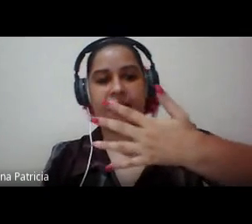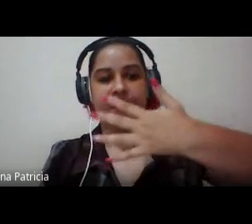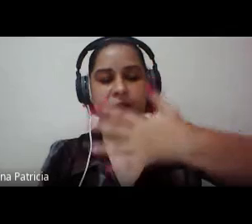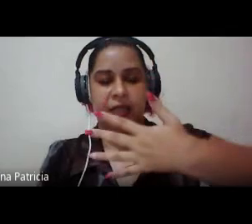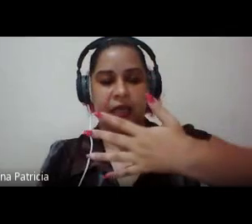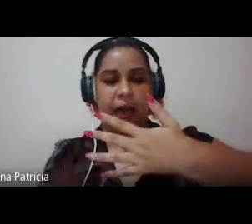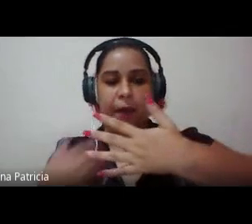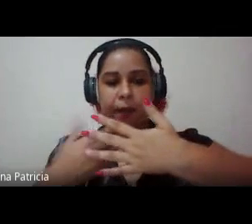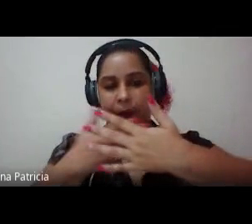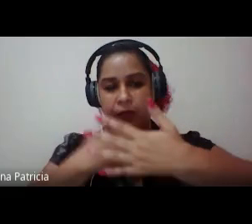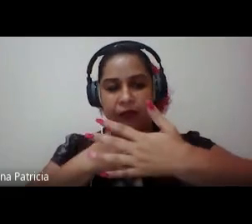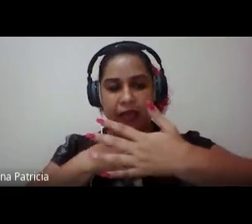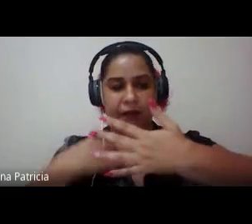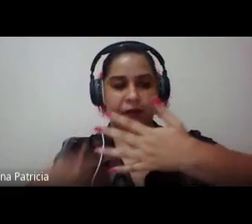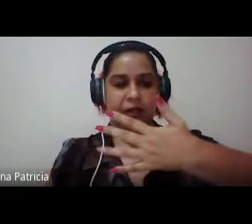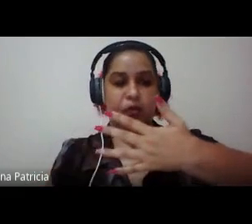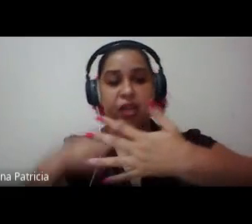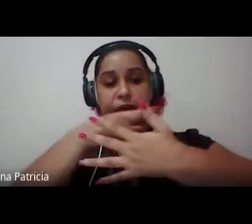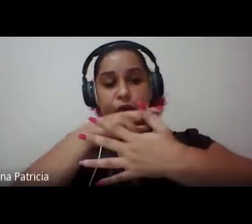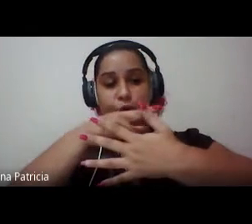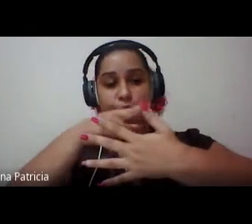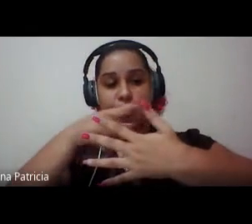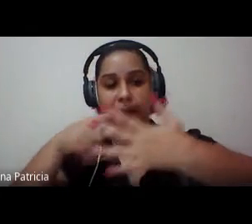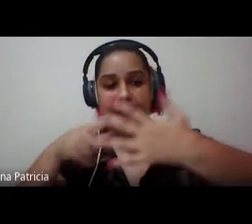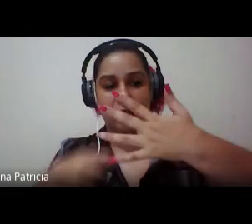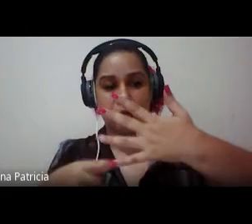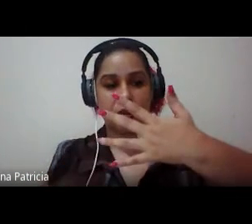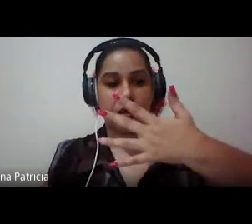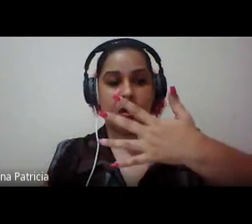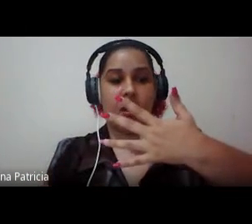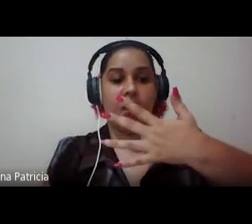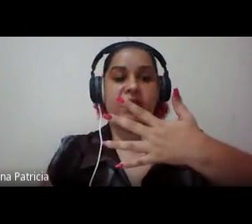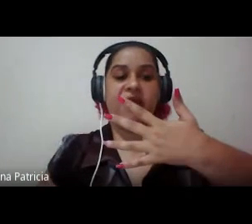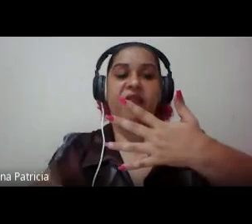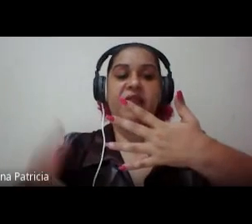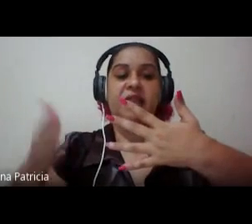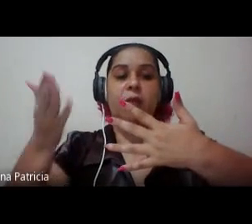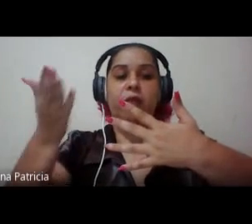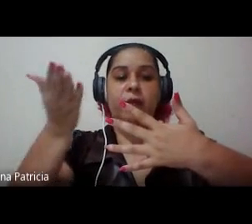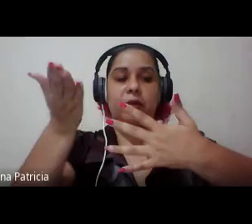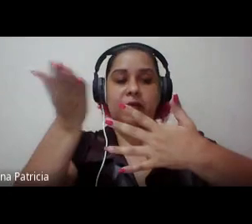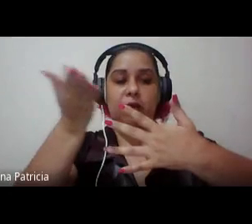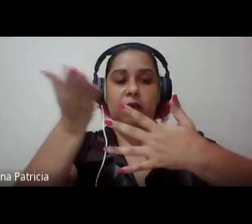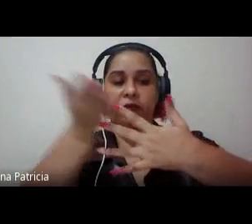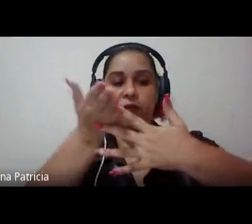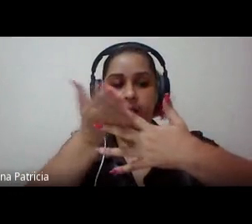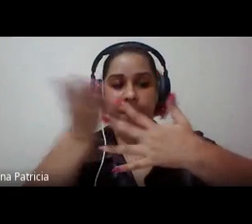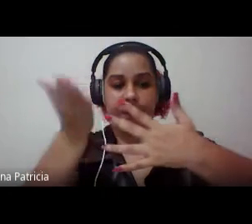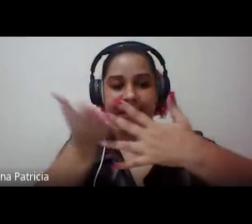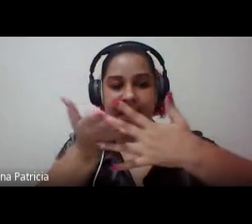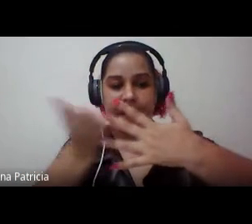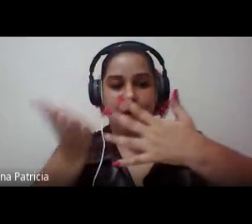virada para você, a palma da mão está virada para você, os dedos todos abertos. Você vai fazer um movimento assim, como se